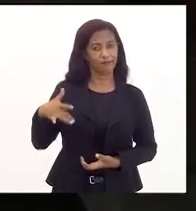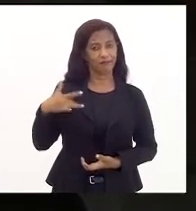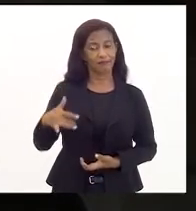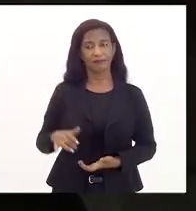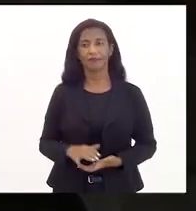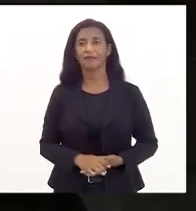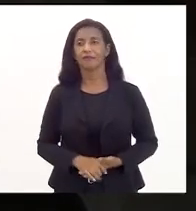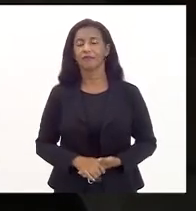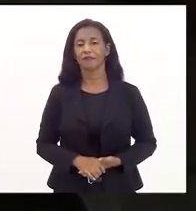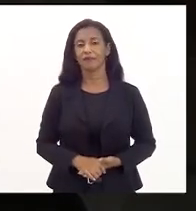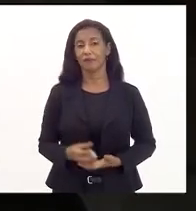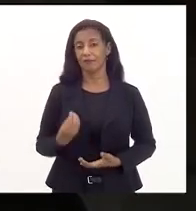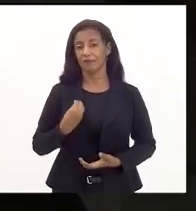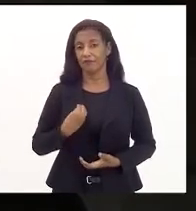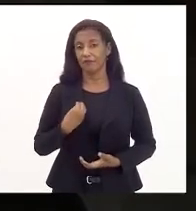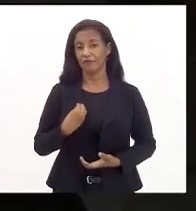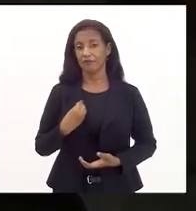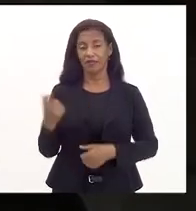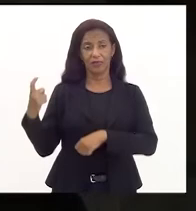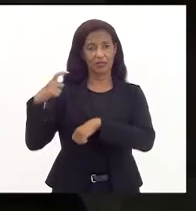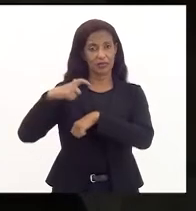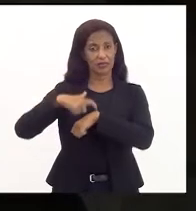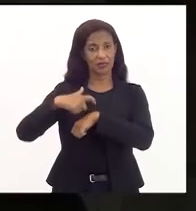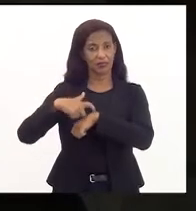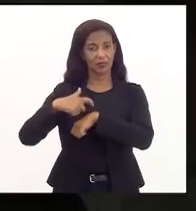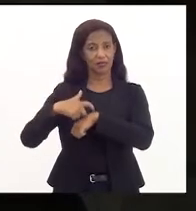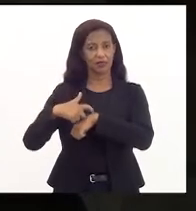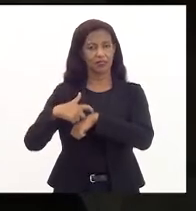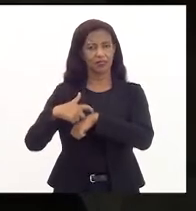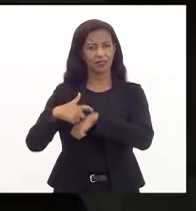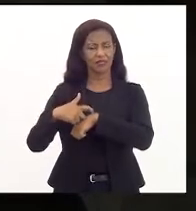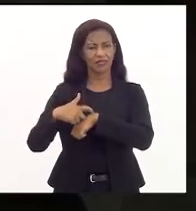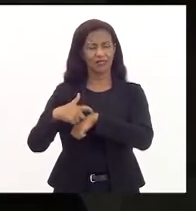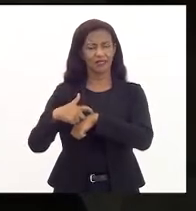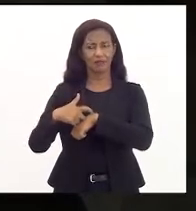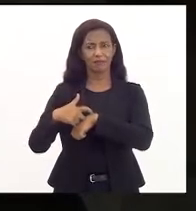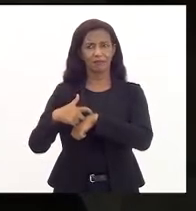A gente está vivendo em tempos